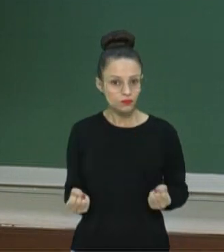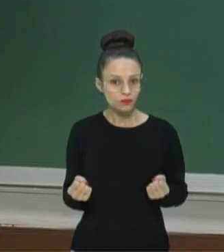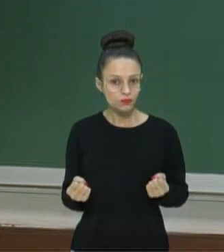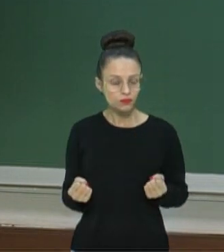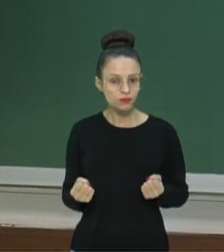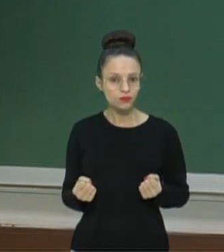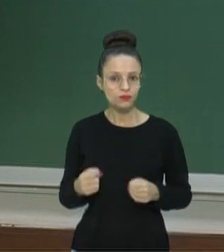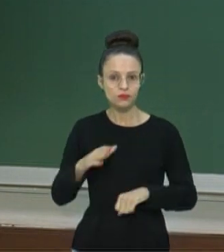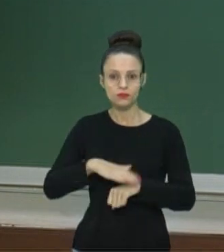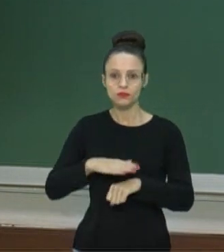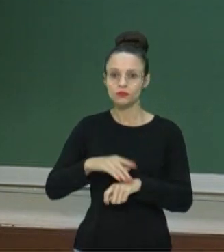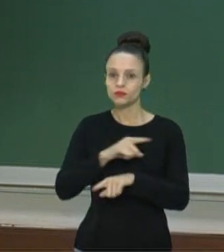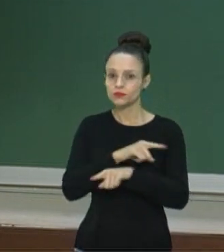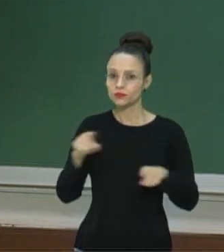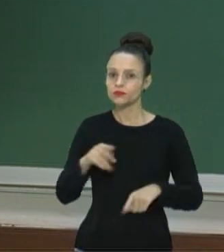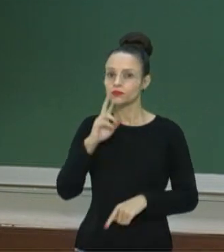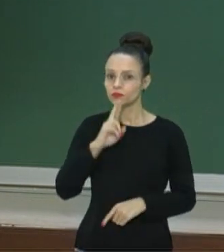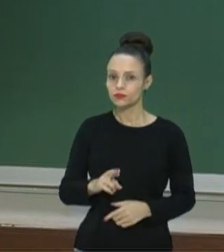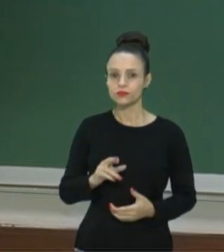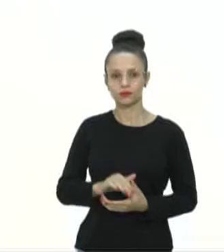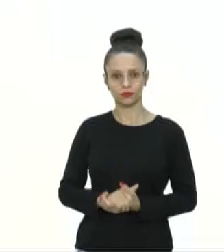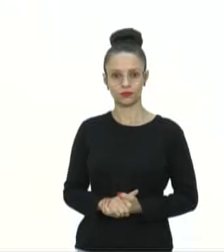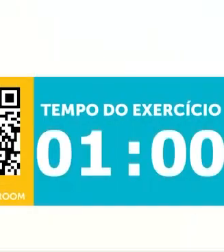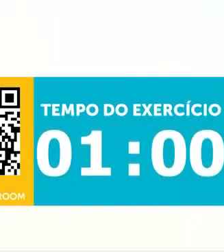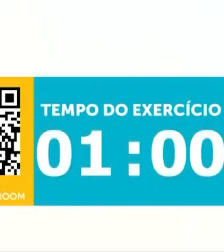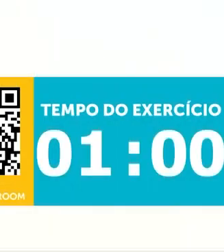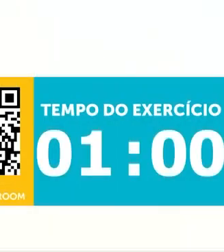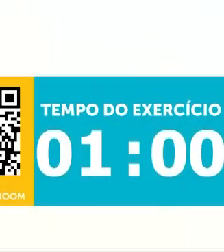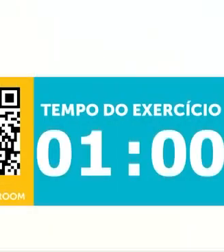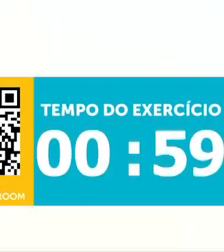para 1 minuto para responder.